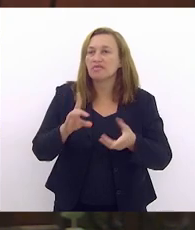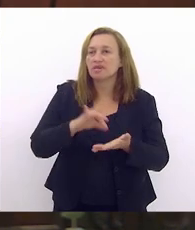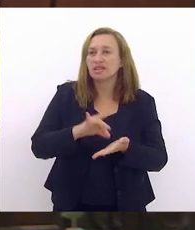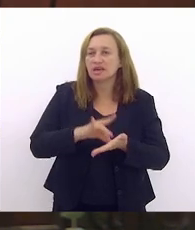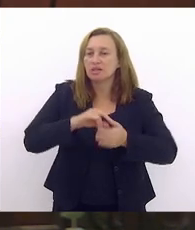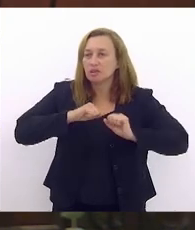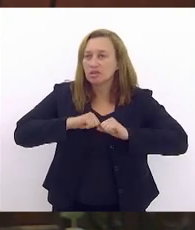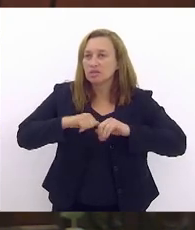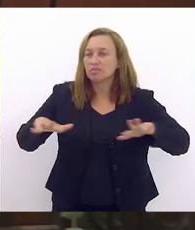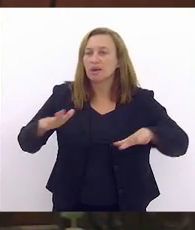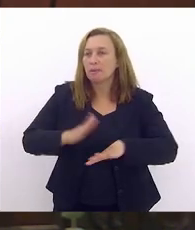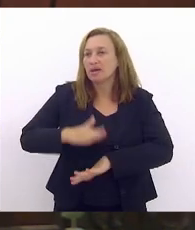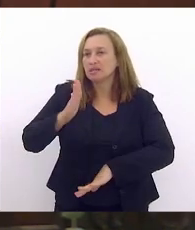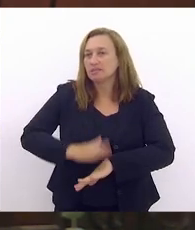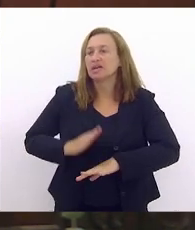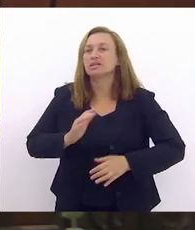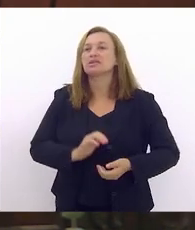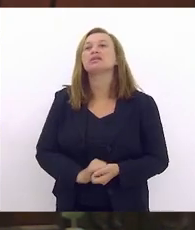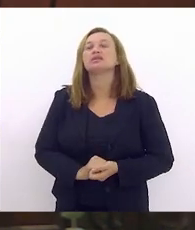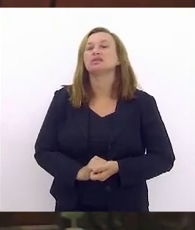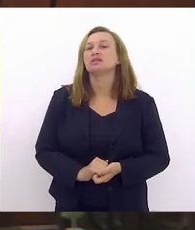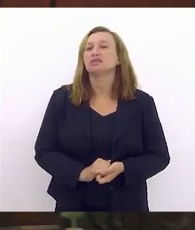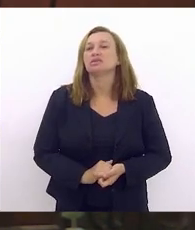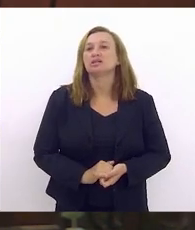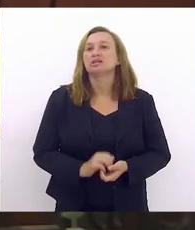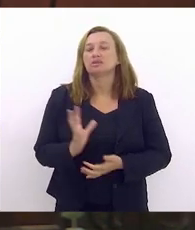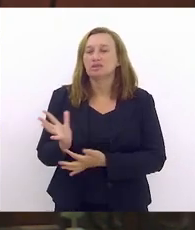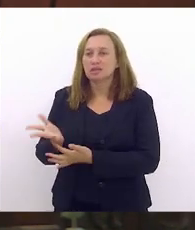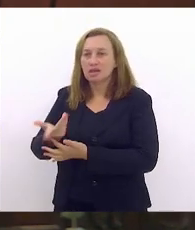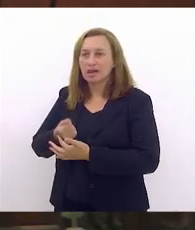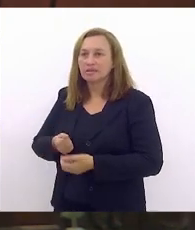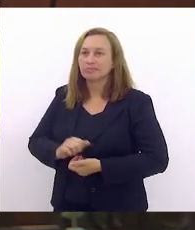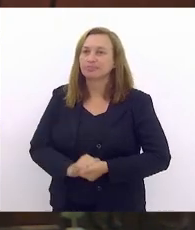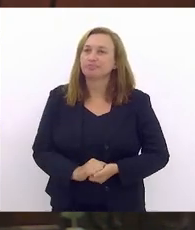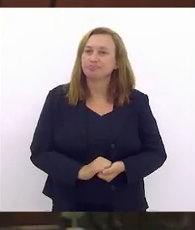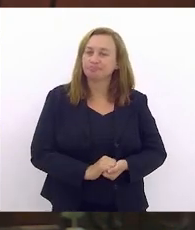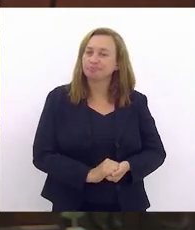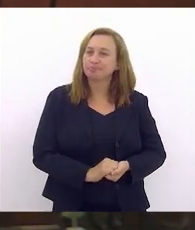vez mais a nossa arte.